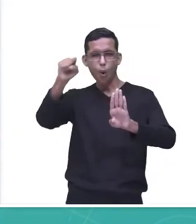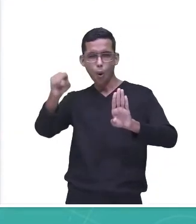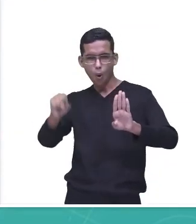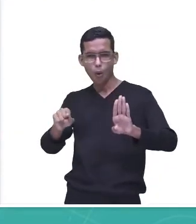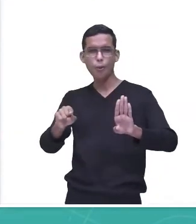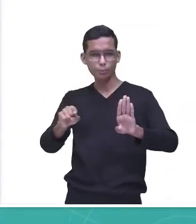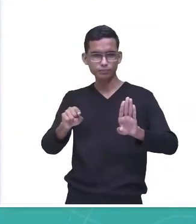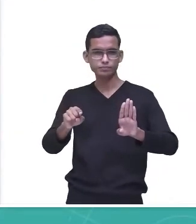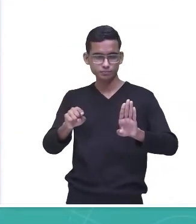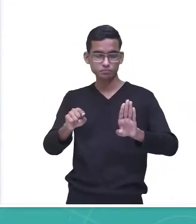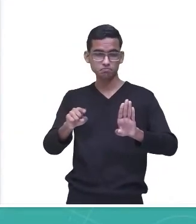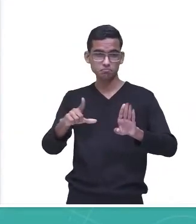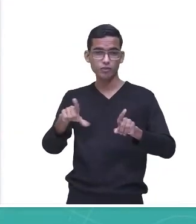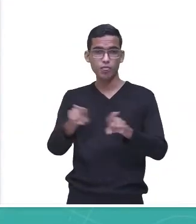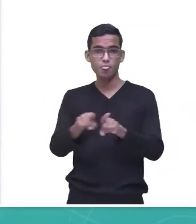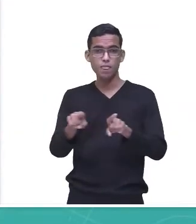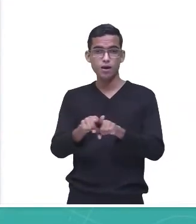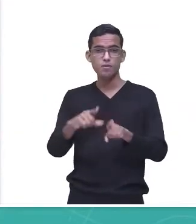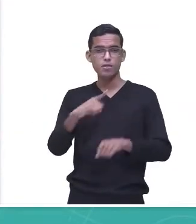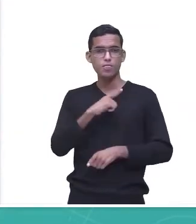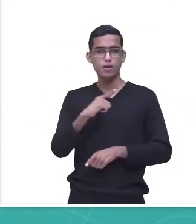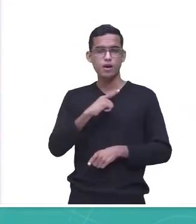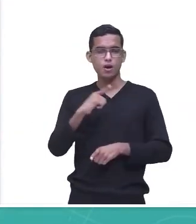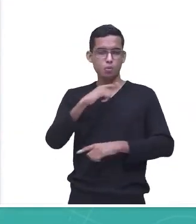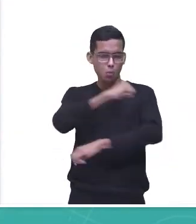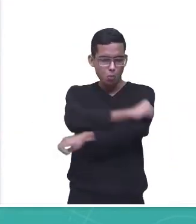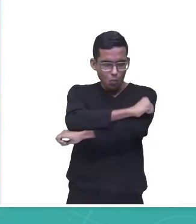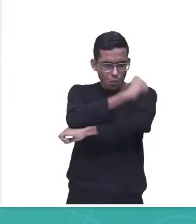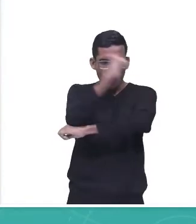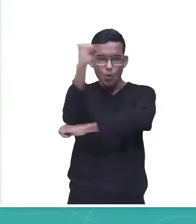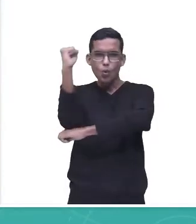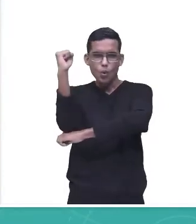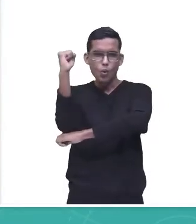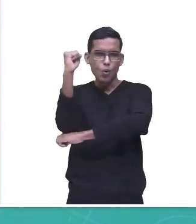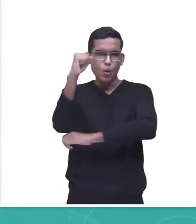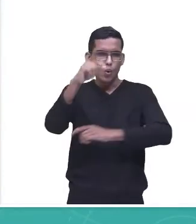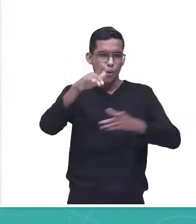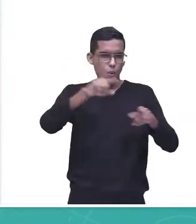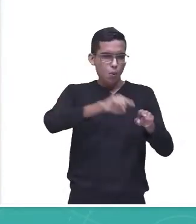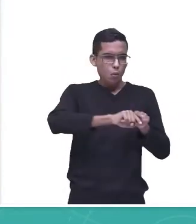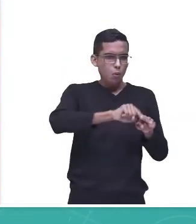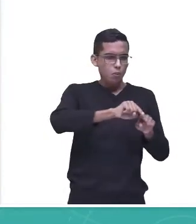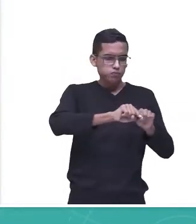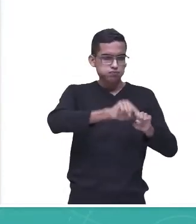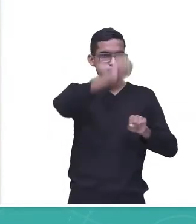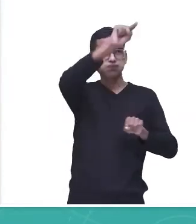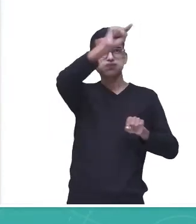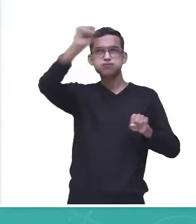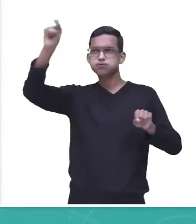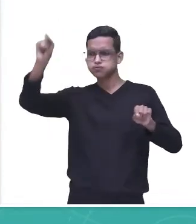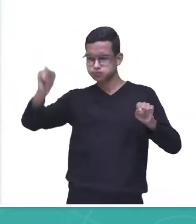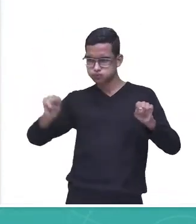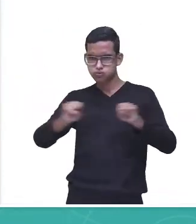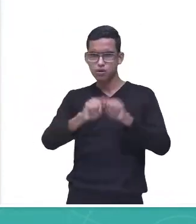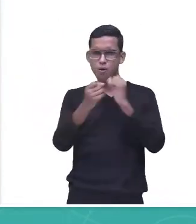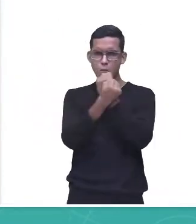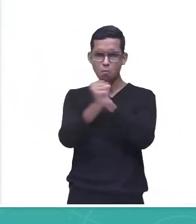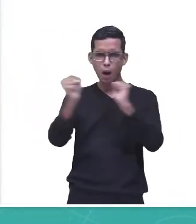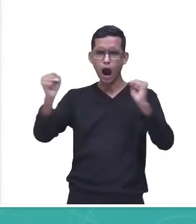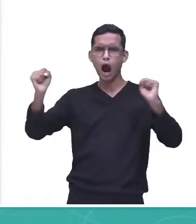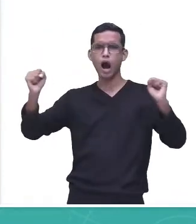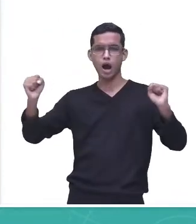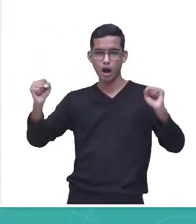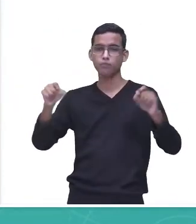Também temos uma outra rosácea, e também as janelas são bem maiores. Aí nós temos uma outra catedral,